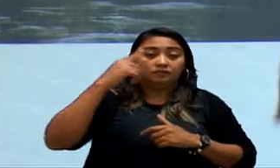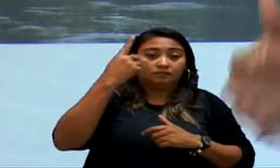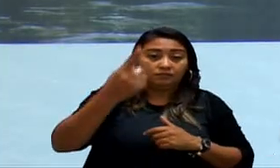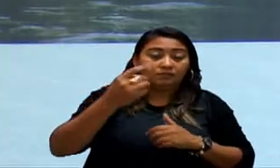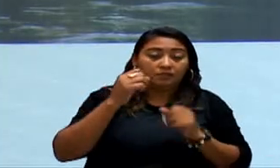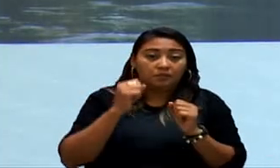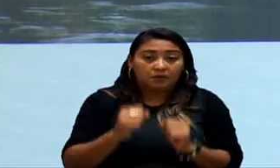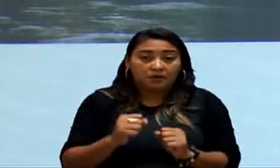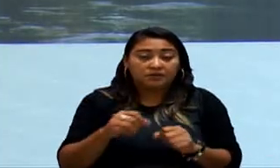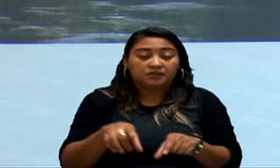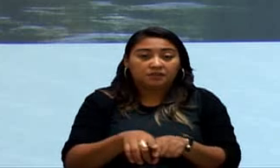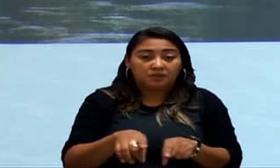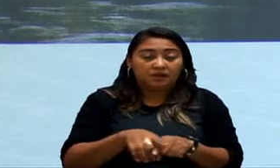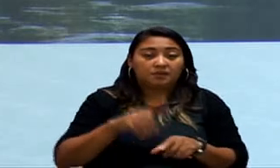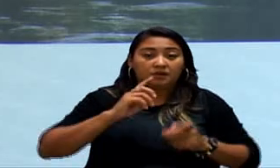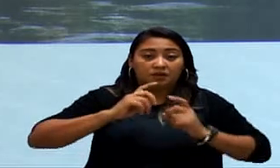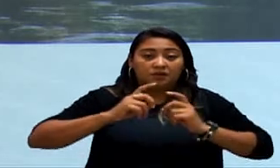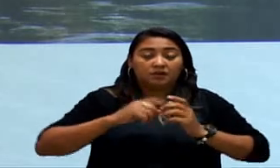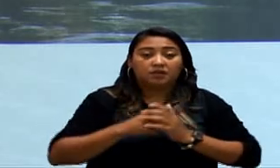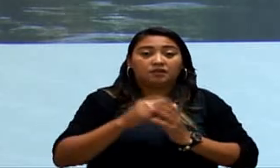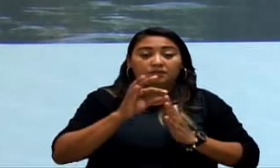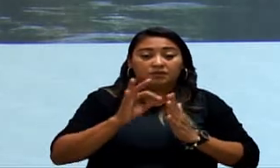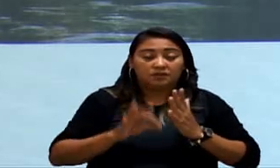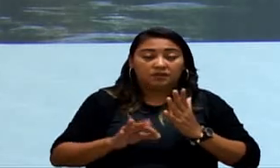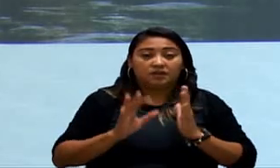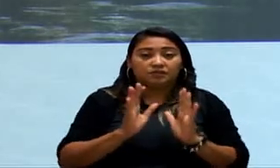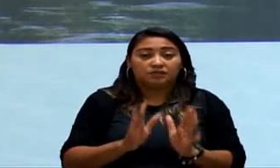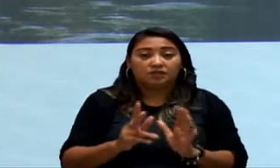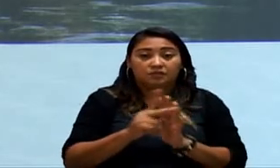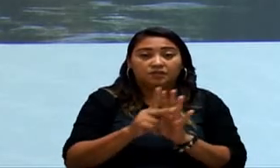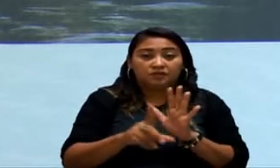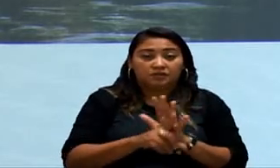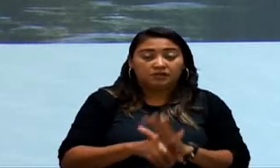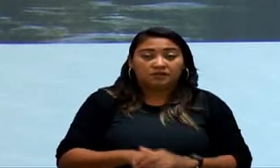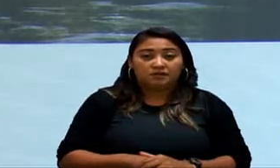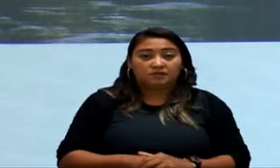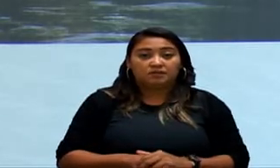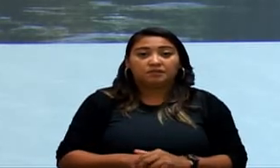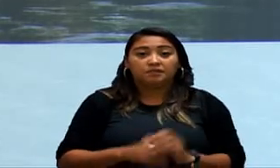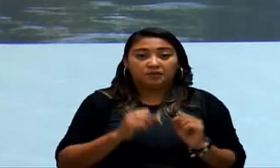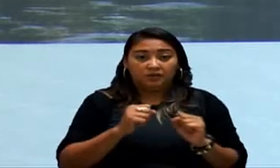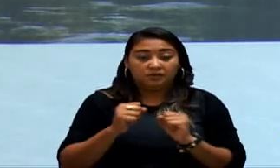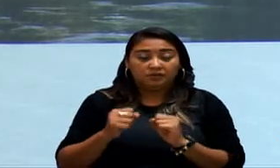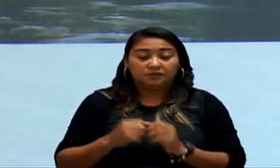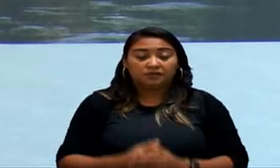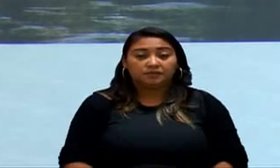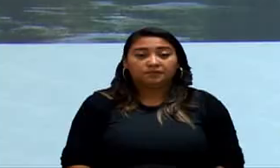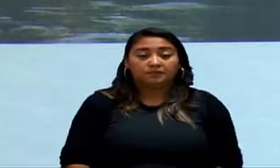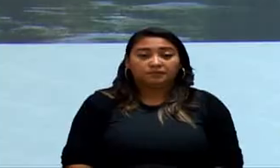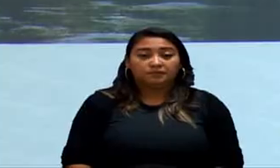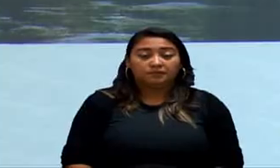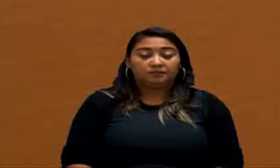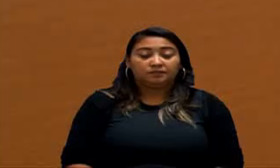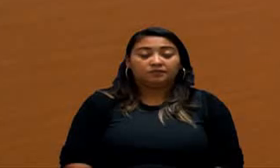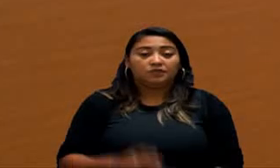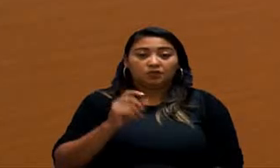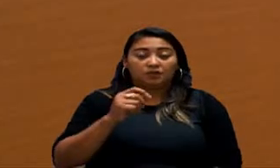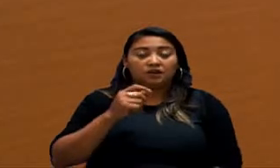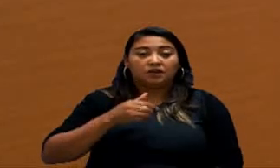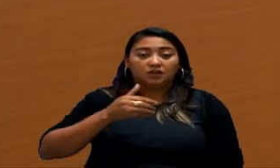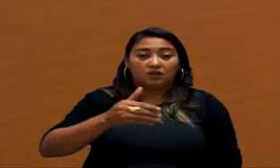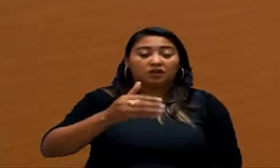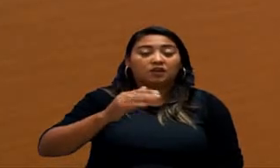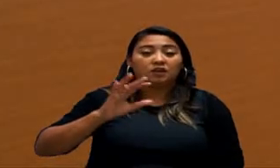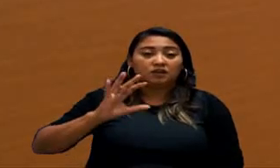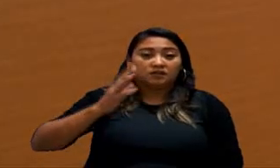numa próxima extraordinária, a gente pautar já esse projeto no extraordinário. Pode ser, presidente? O que tem que agora andar com